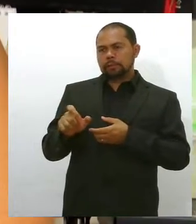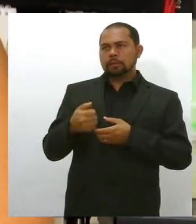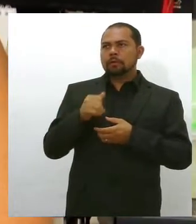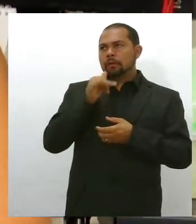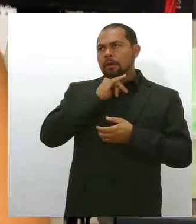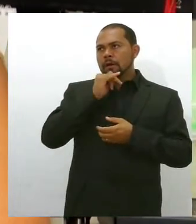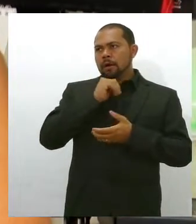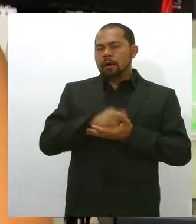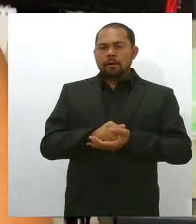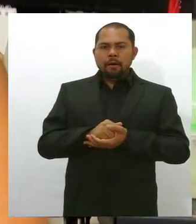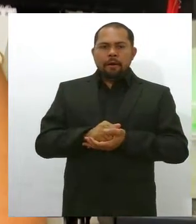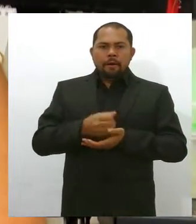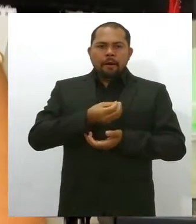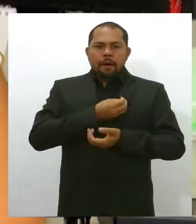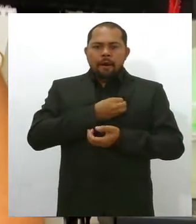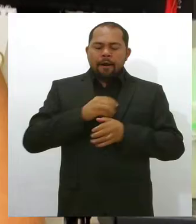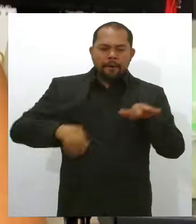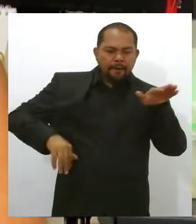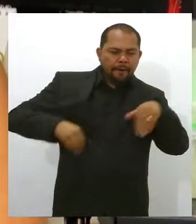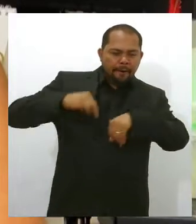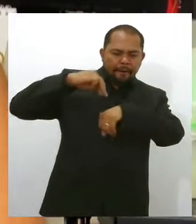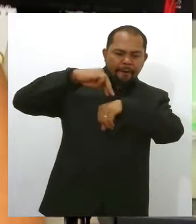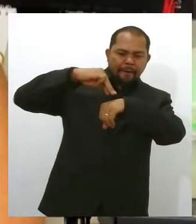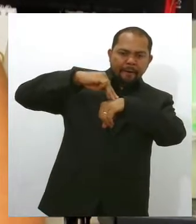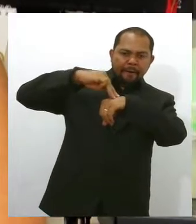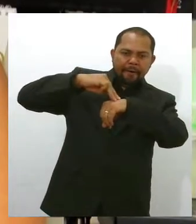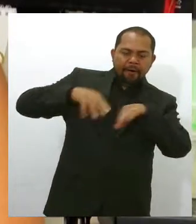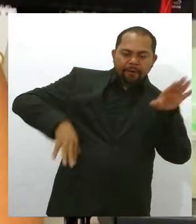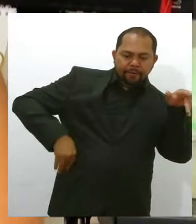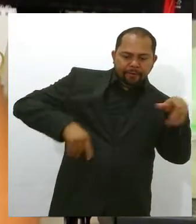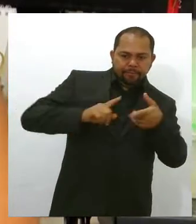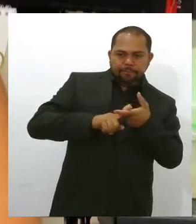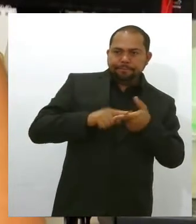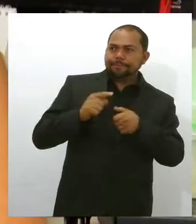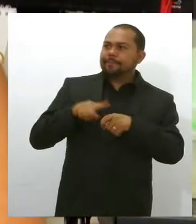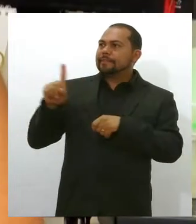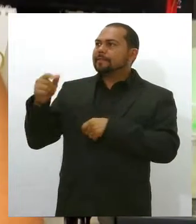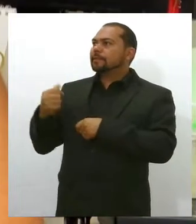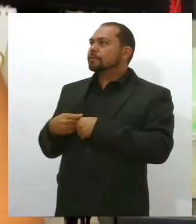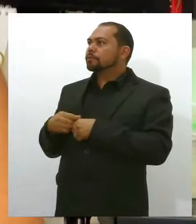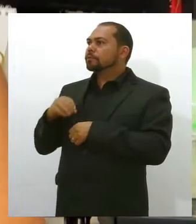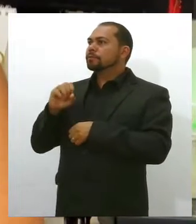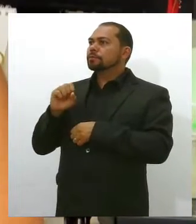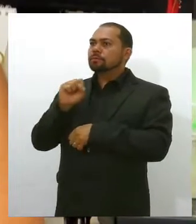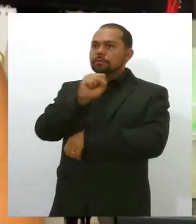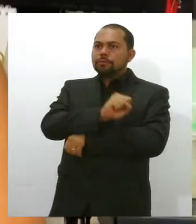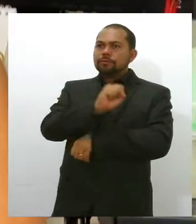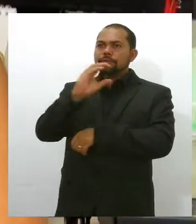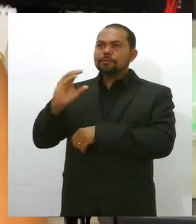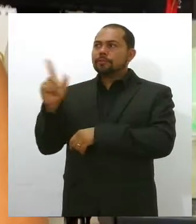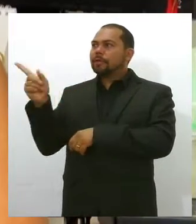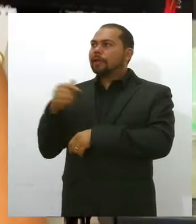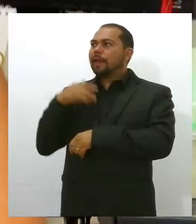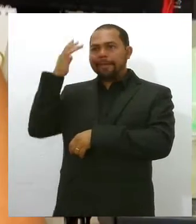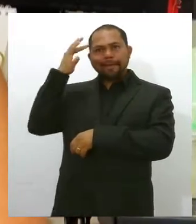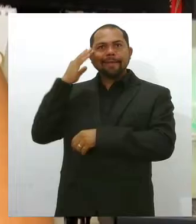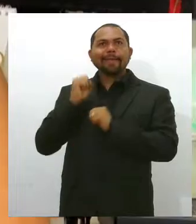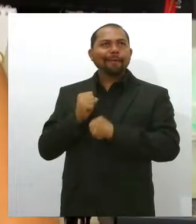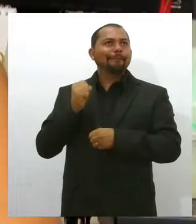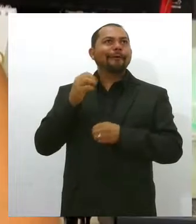da Atalaia mas que se encontra no Siqueira Campos Ele acha que ele pode justificar então a